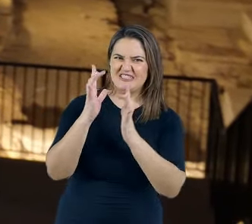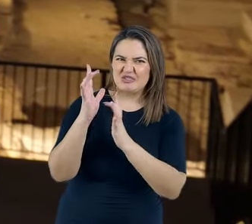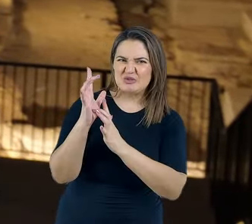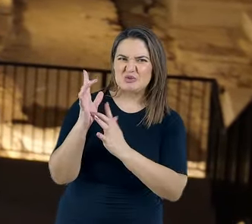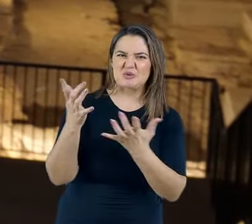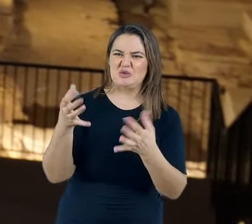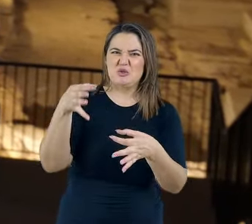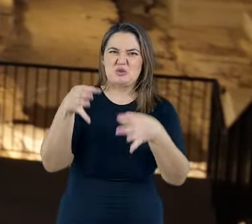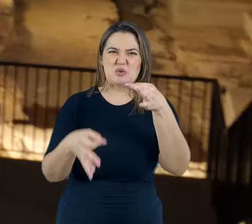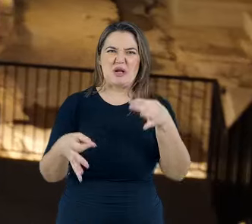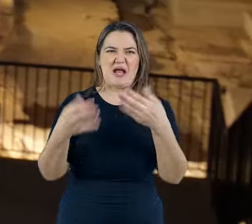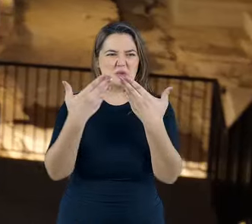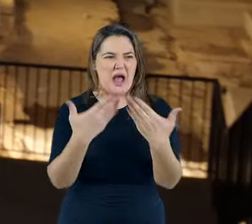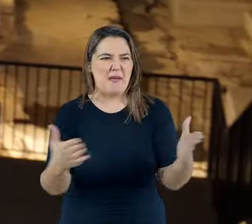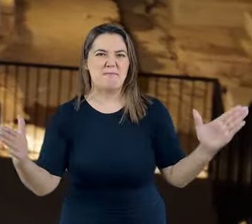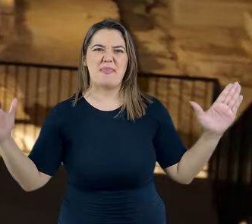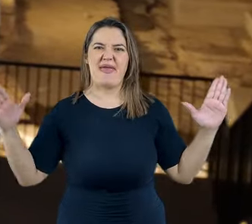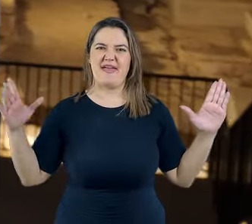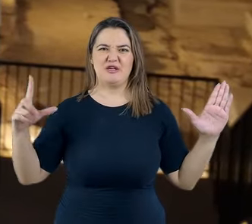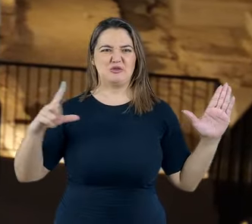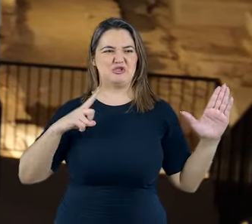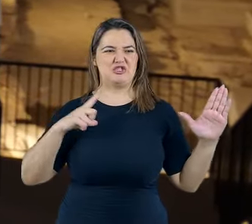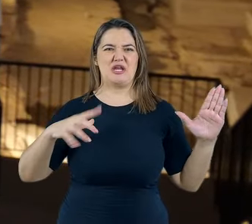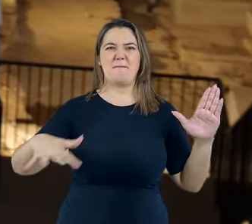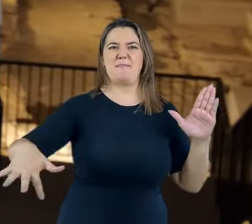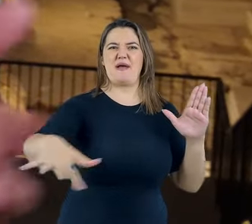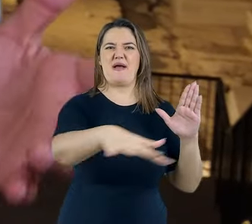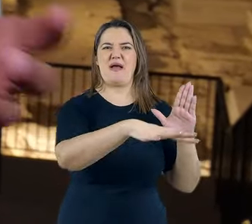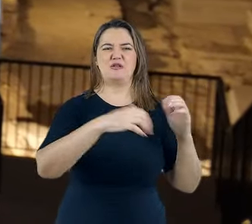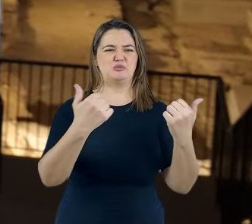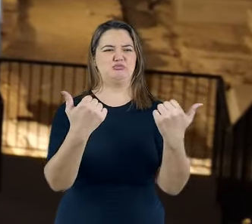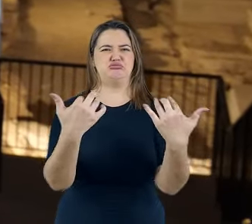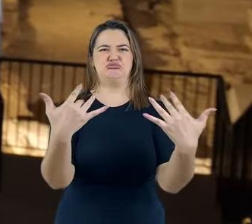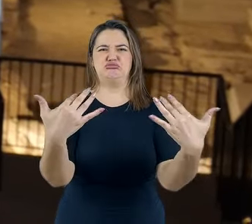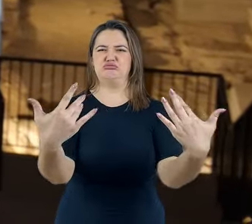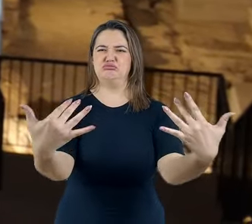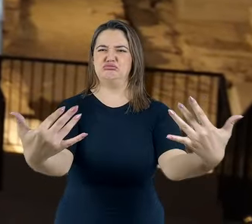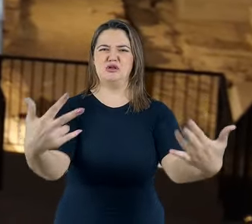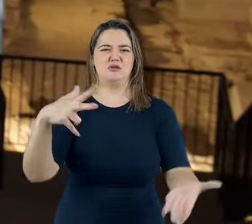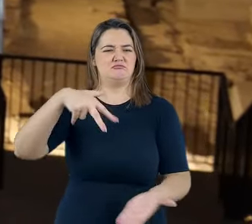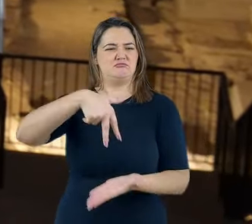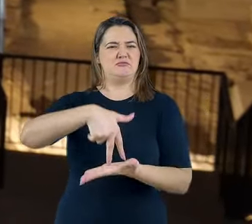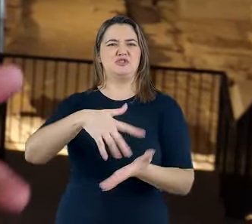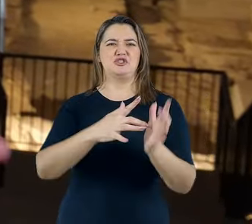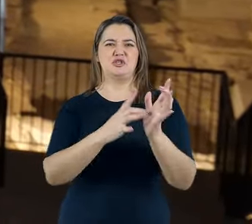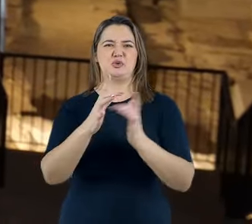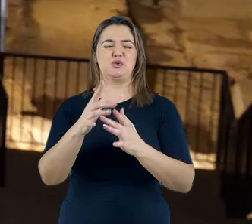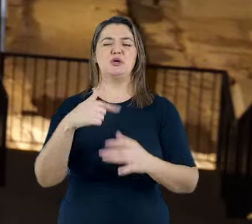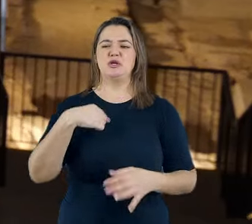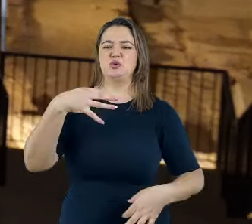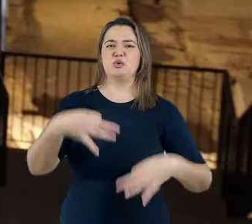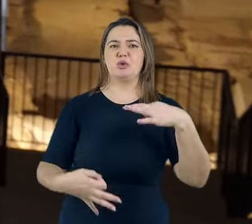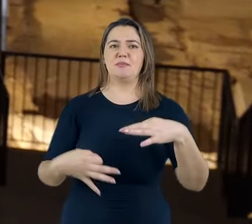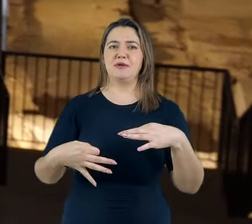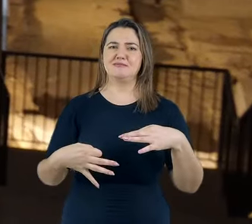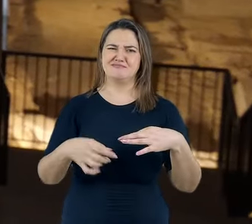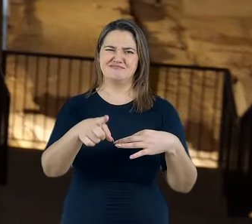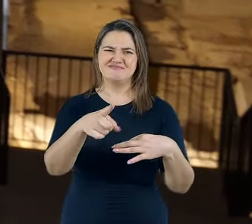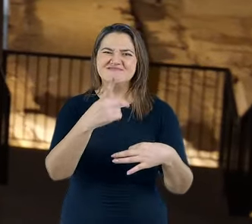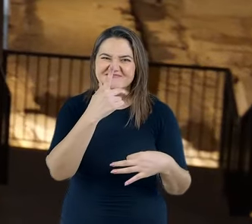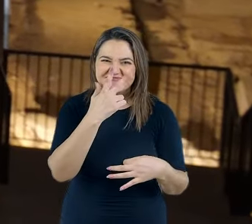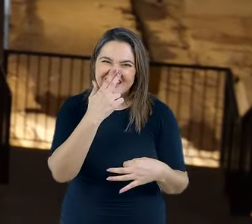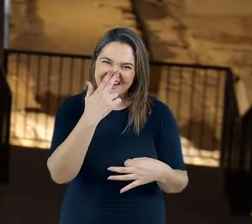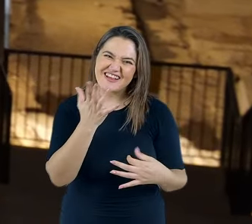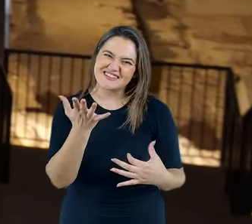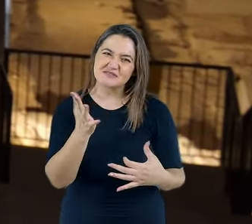foi julgado num lugar aberto, onde havia um pátio, onde as pessoas podiam ver o julgamento de Jesus.